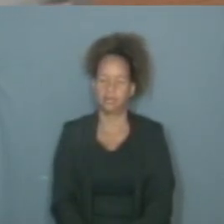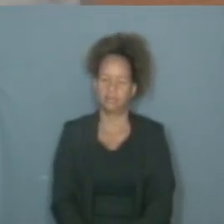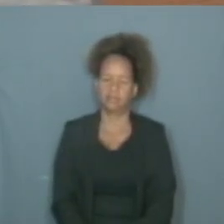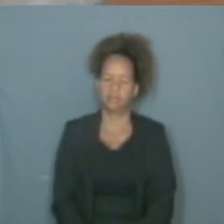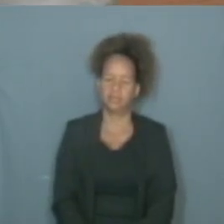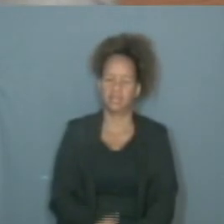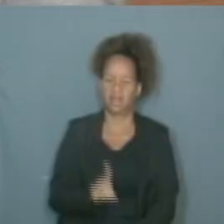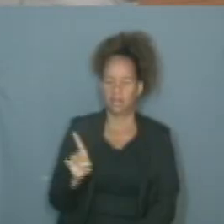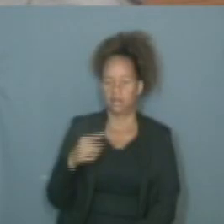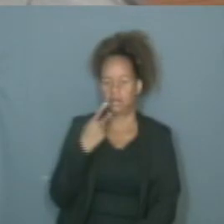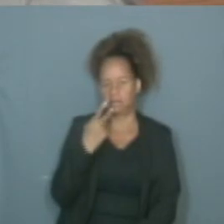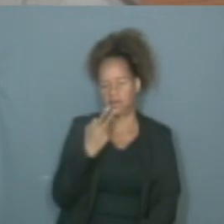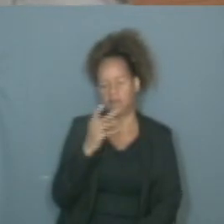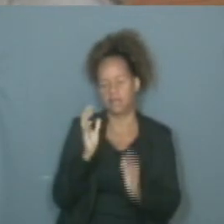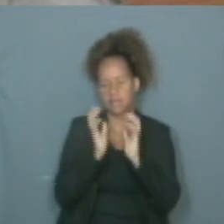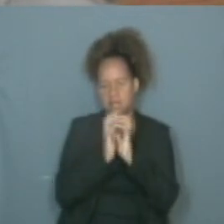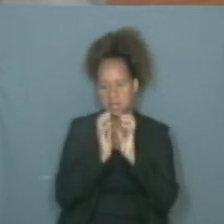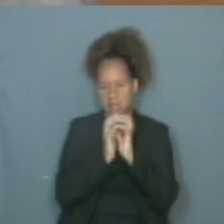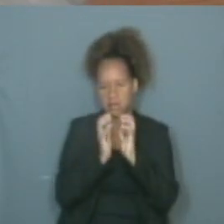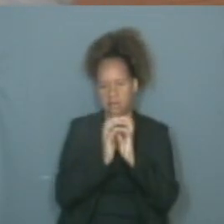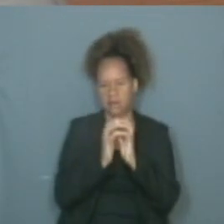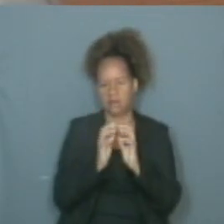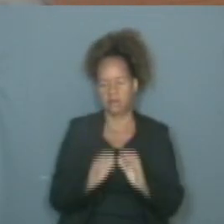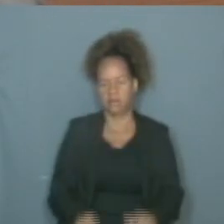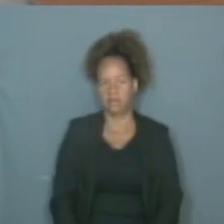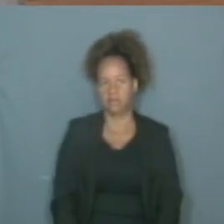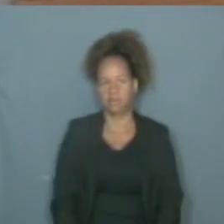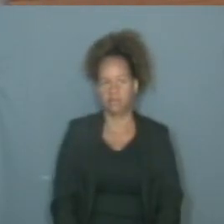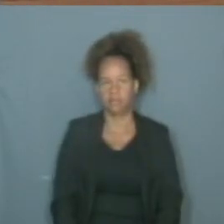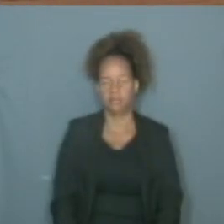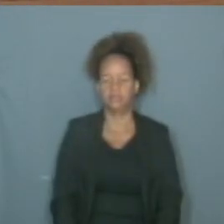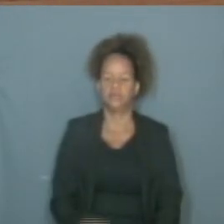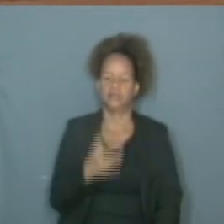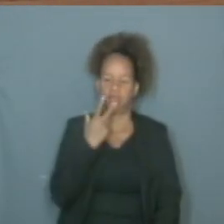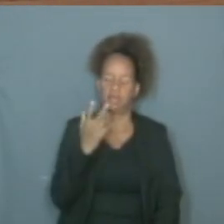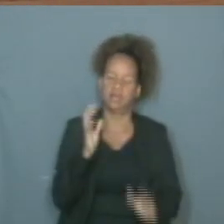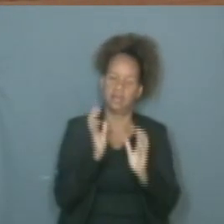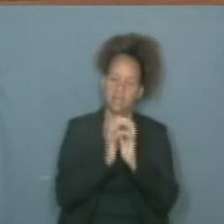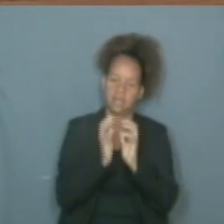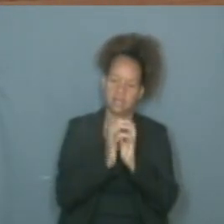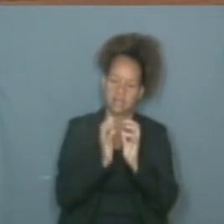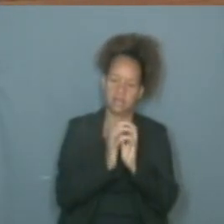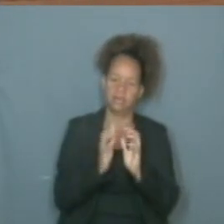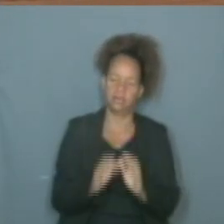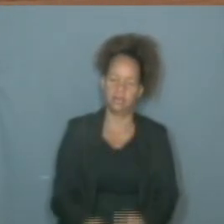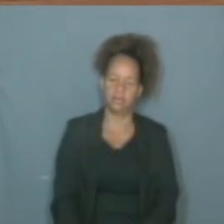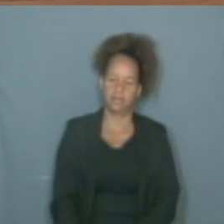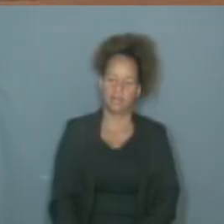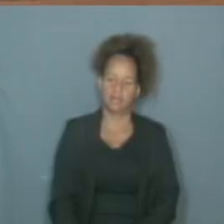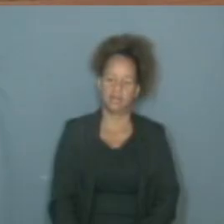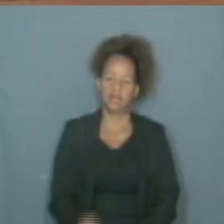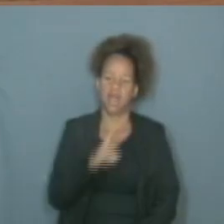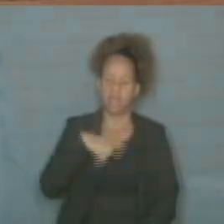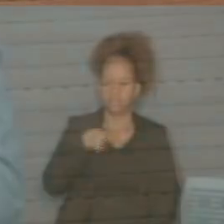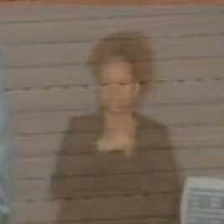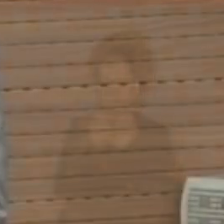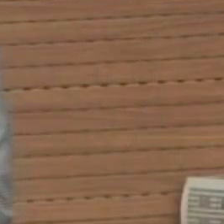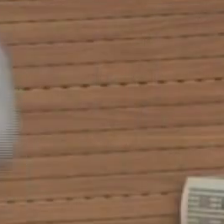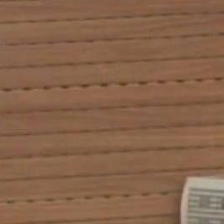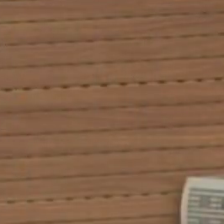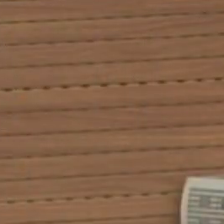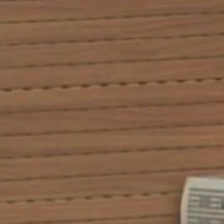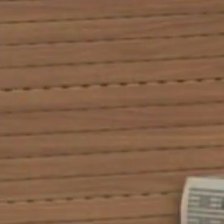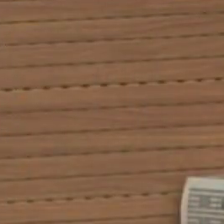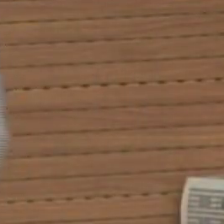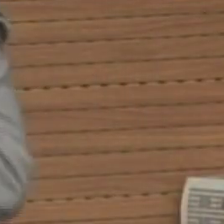E aí nós estamos falando de Recife. E quando a gente fala de Recife, a gente tem que falar numa coisa